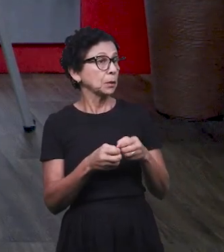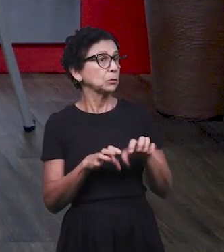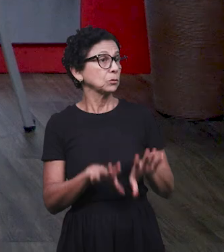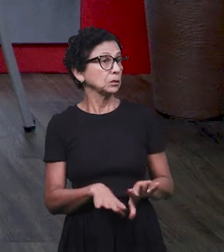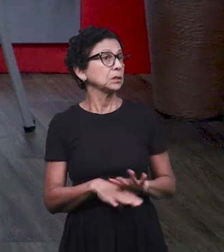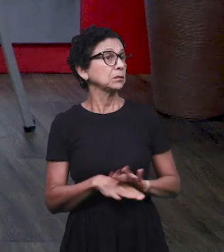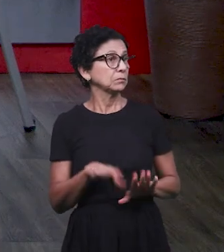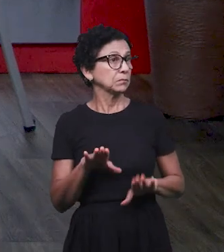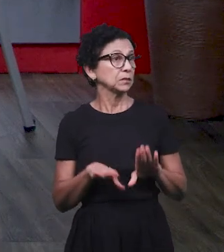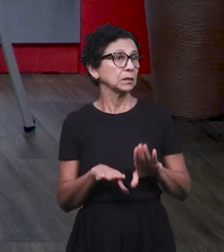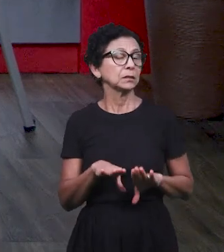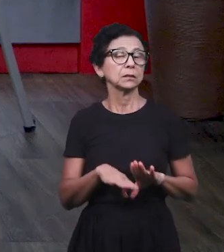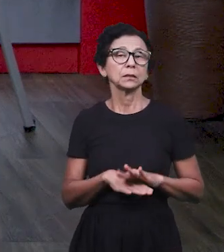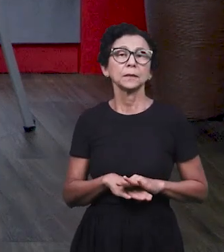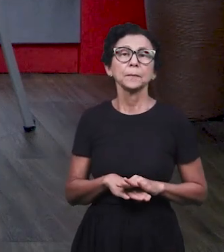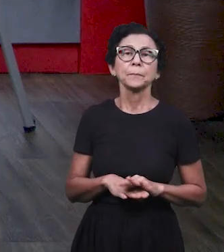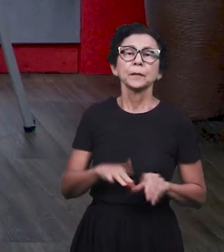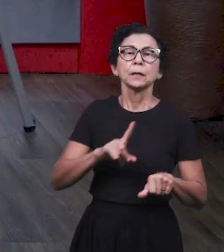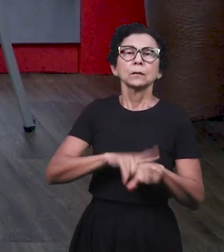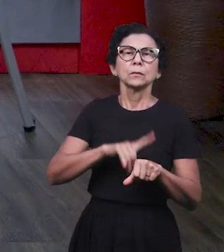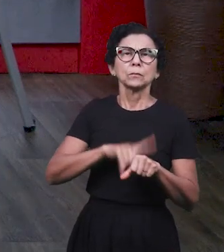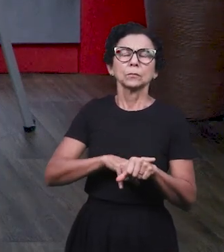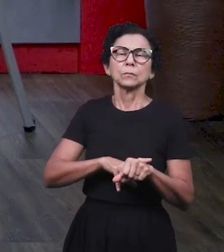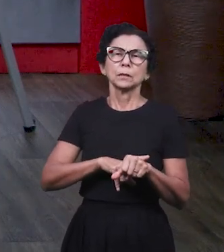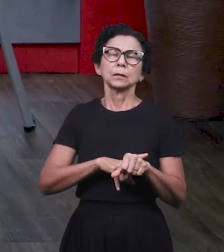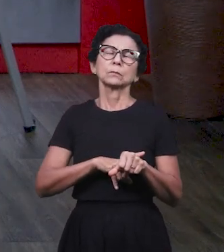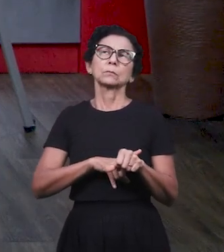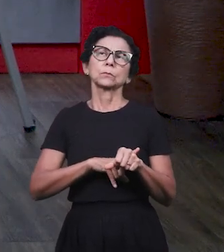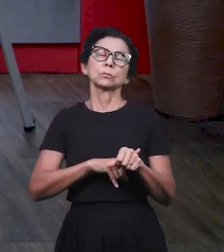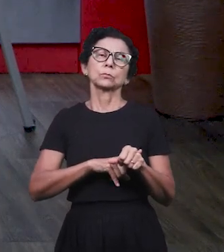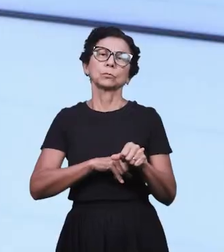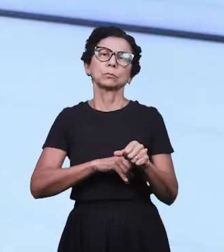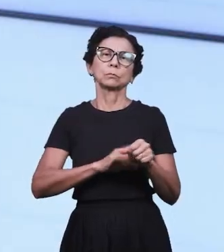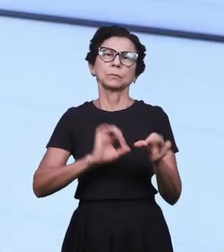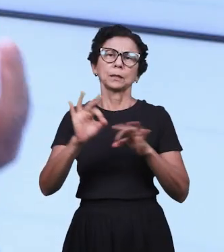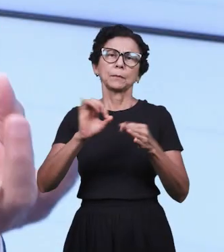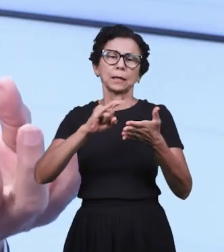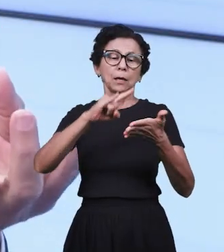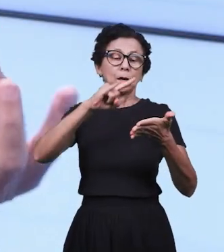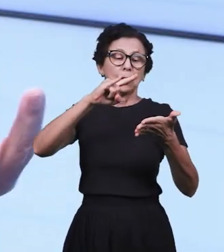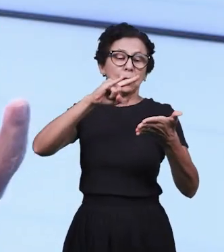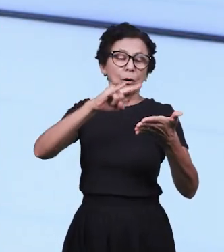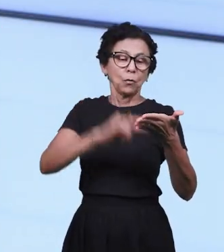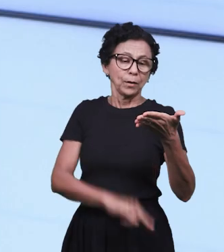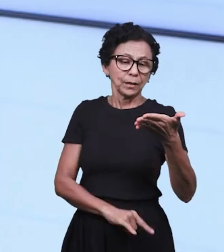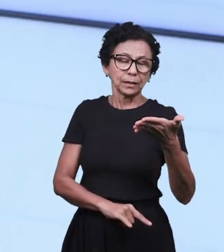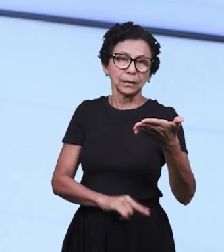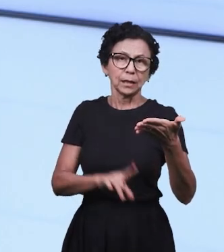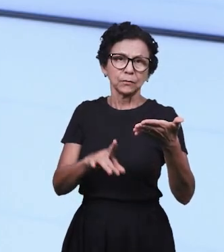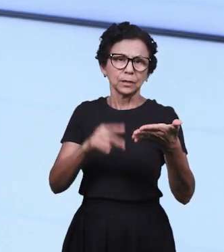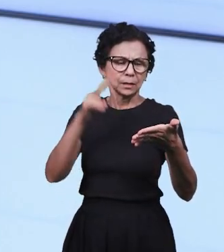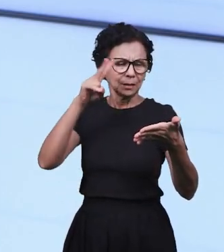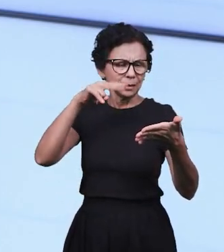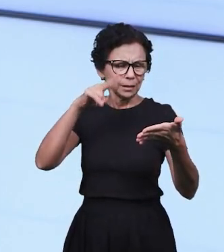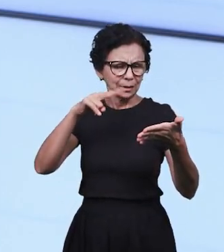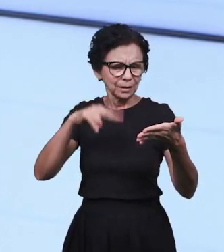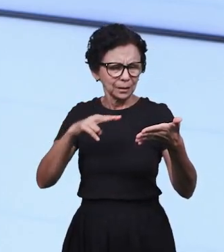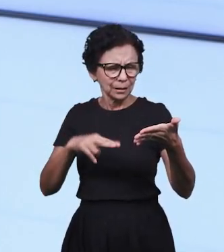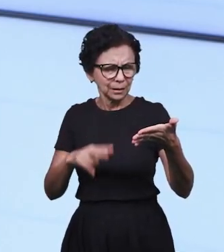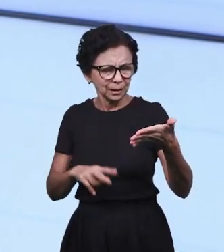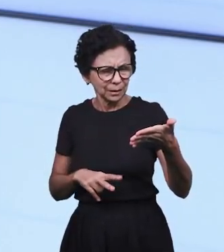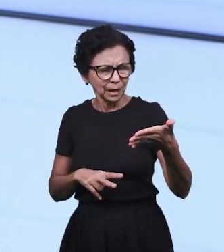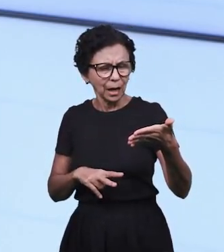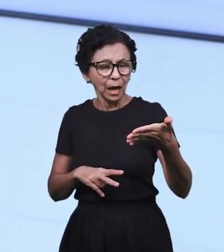vai, assim, no momento do inventário, acabar descobrindo isto, porque às vezes as pessoas elas vão